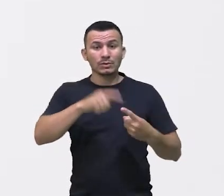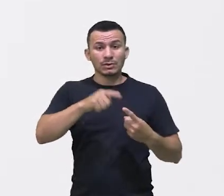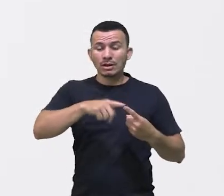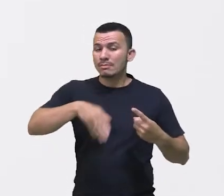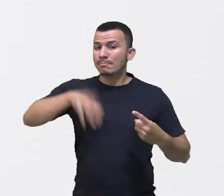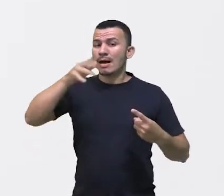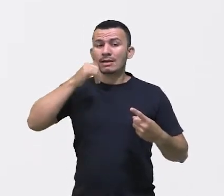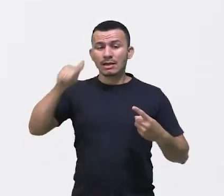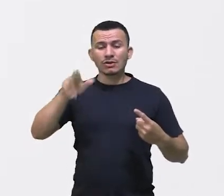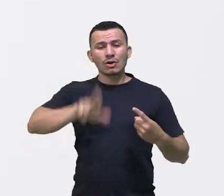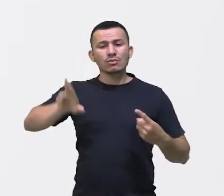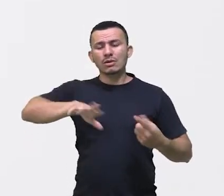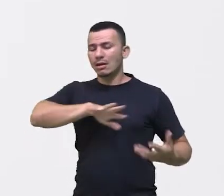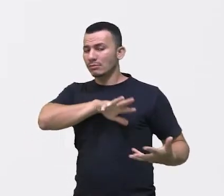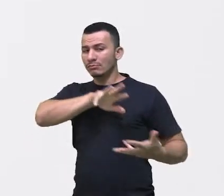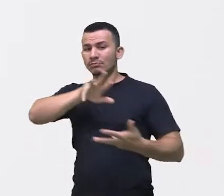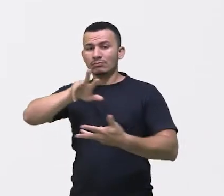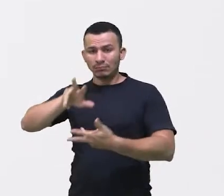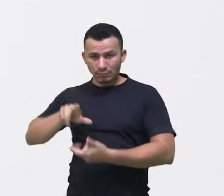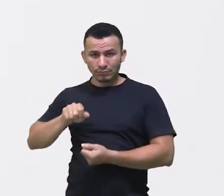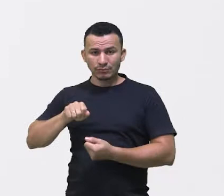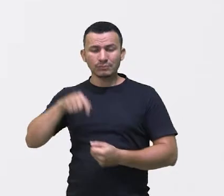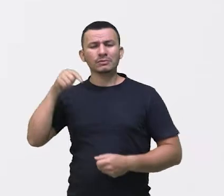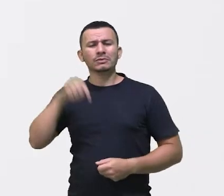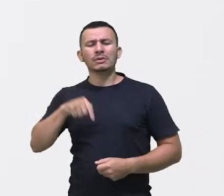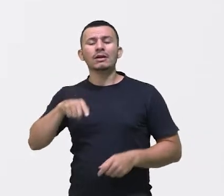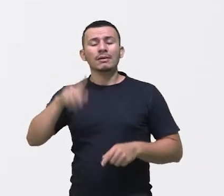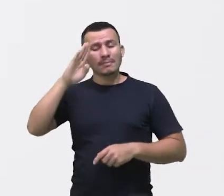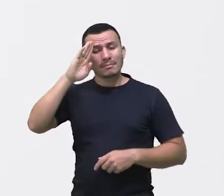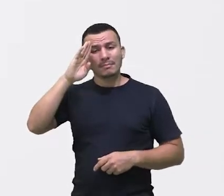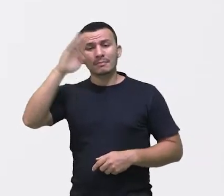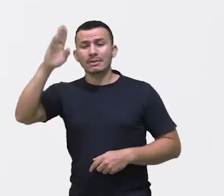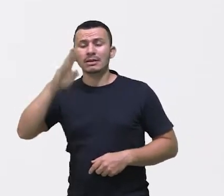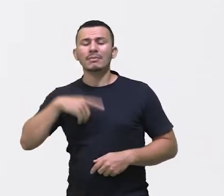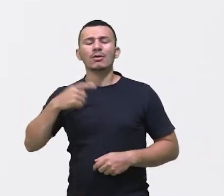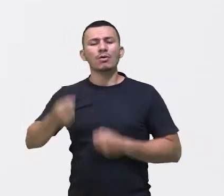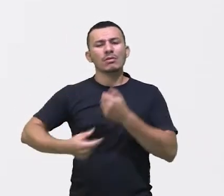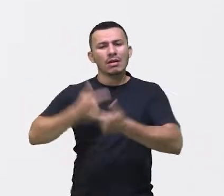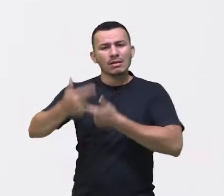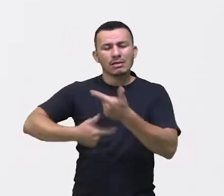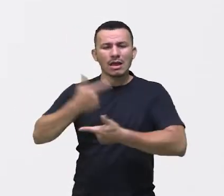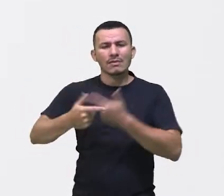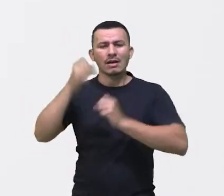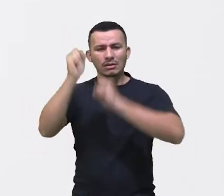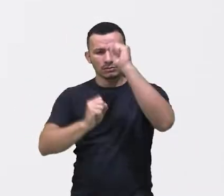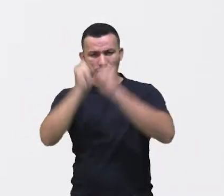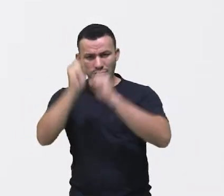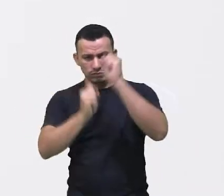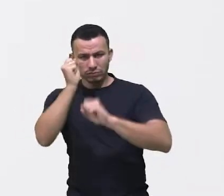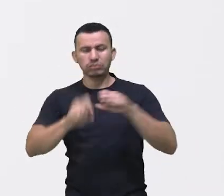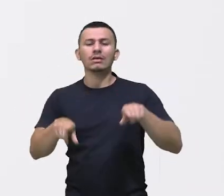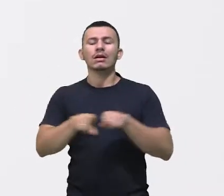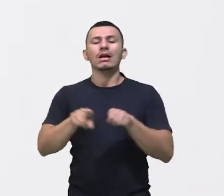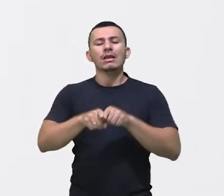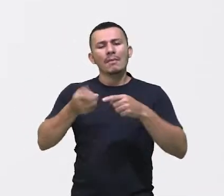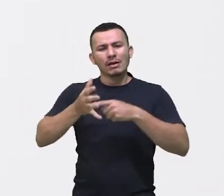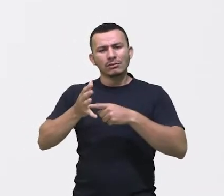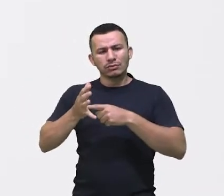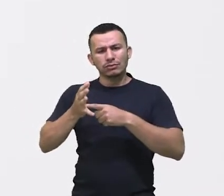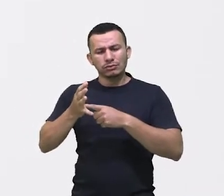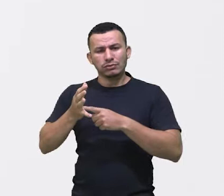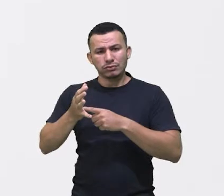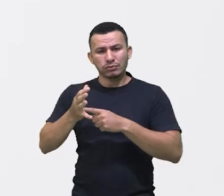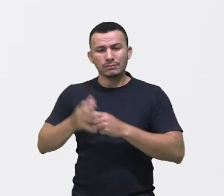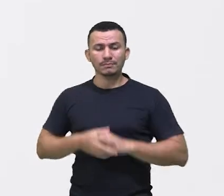mais utilizada no mundo e ela vai ser utilizada principalmente em atividades siderúrgicas e usinas termoelétricas.